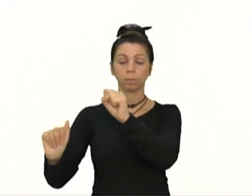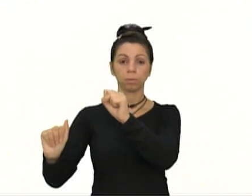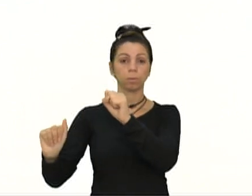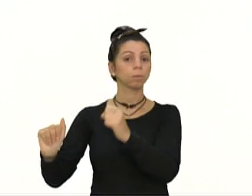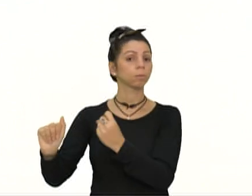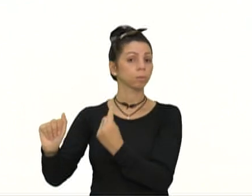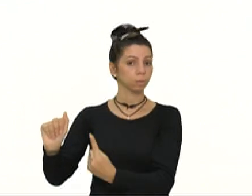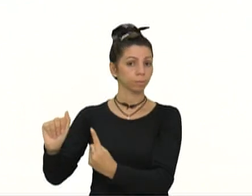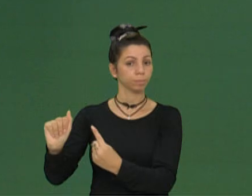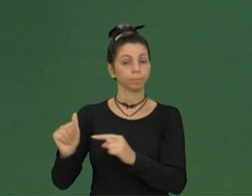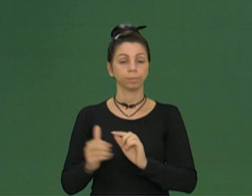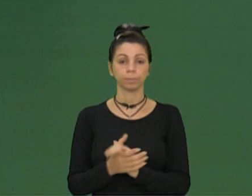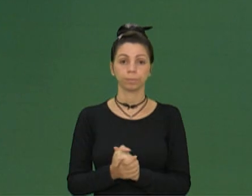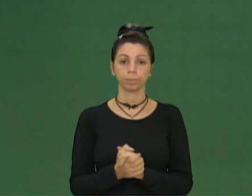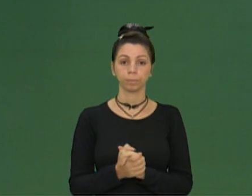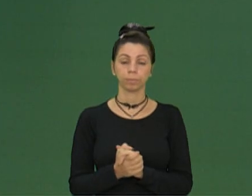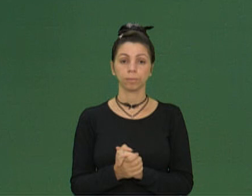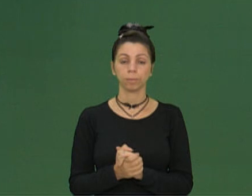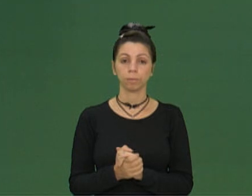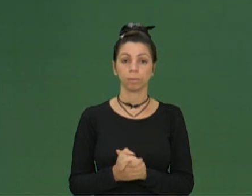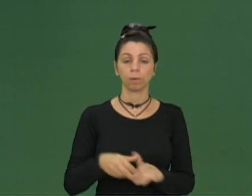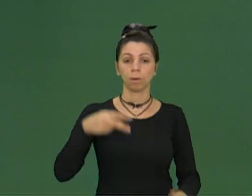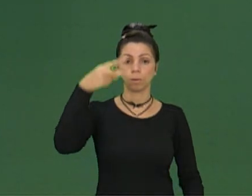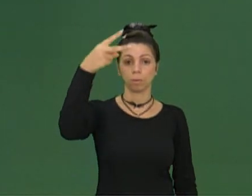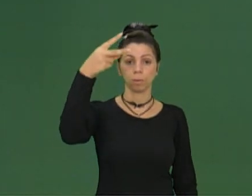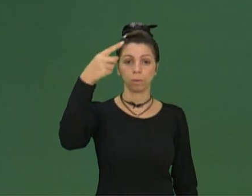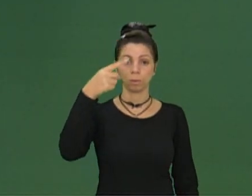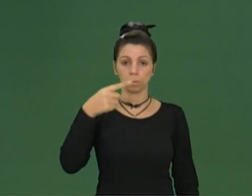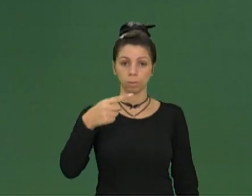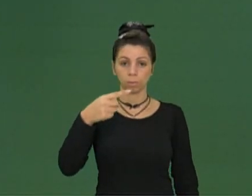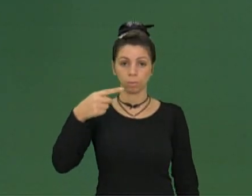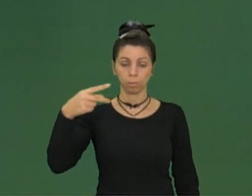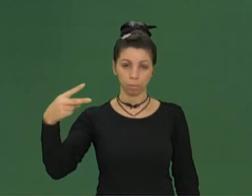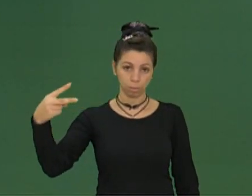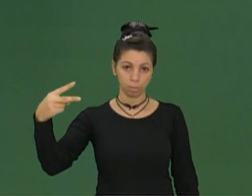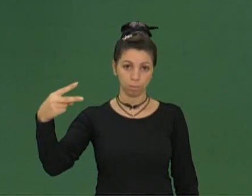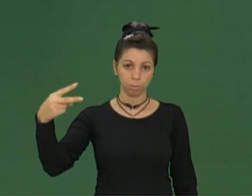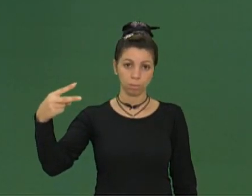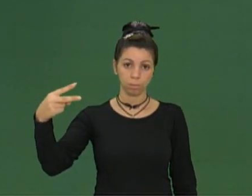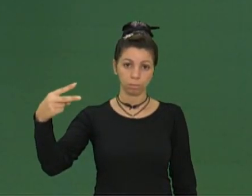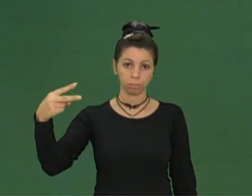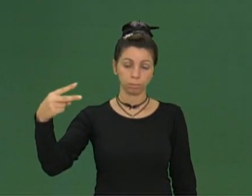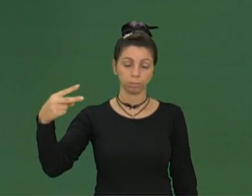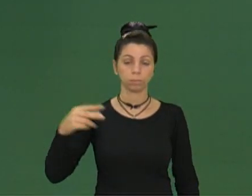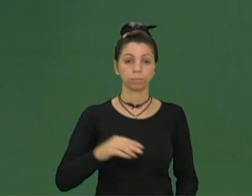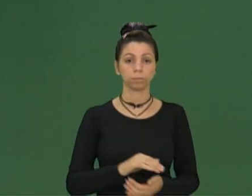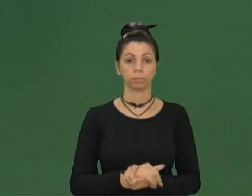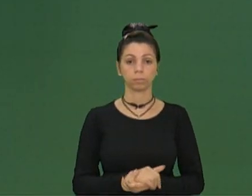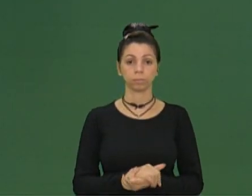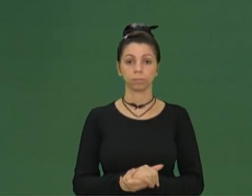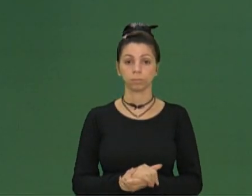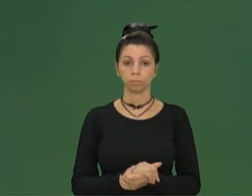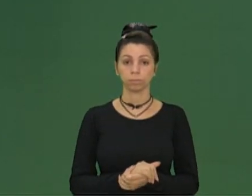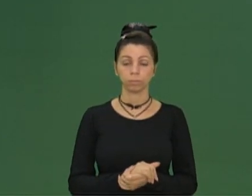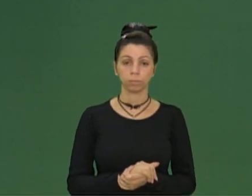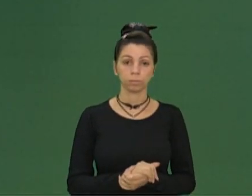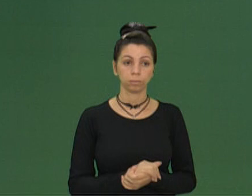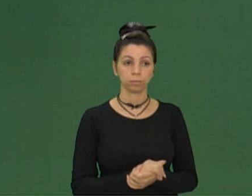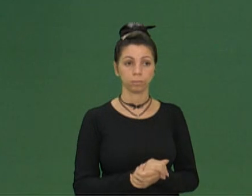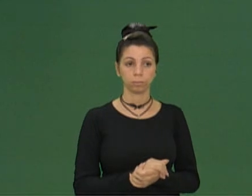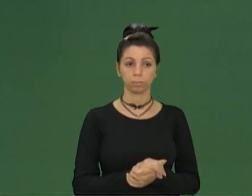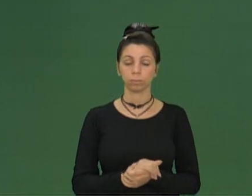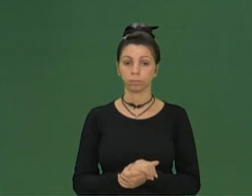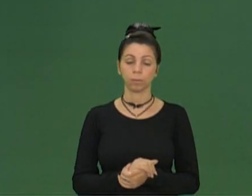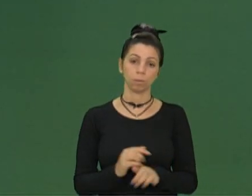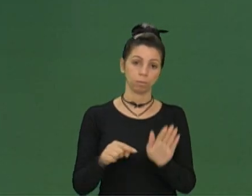formulazinha, o 1. Então, eu sei que 2 divididos por 1 é 2, né? Isso vai ser a minha soma. Só que ela é negativa, porque aqui permanece o